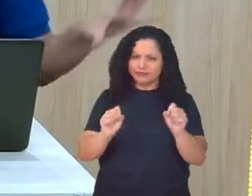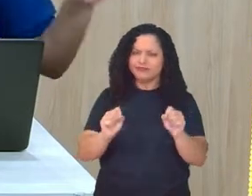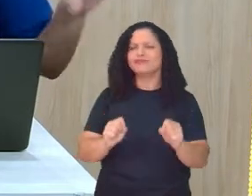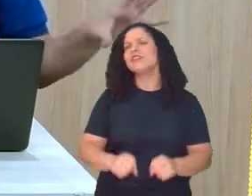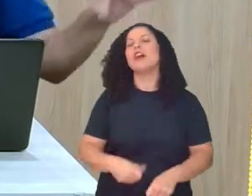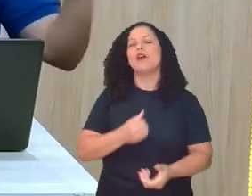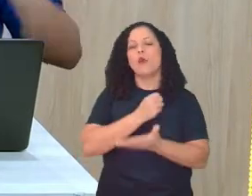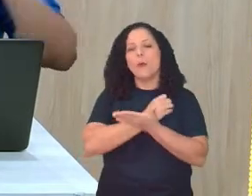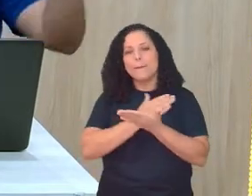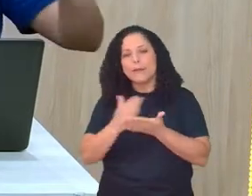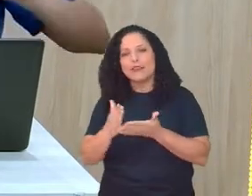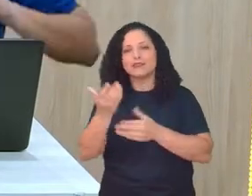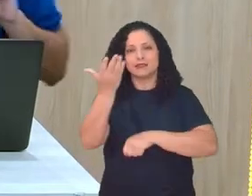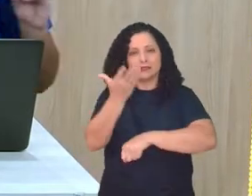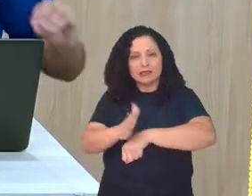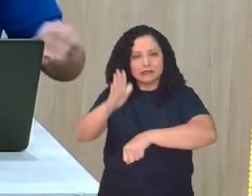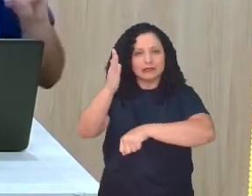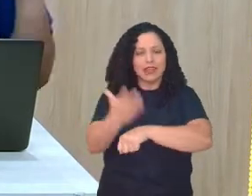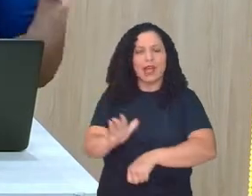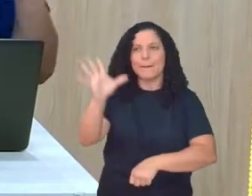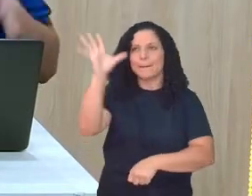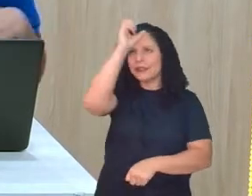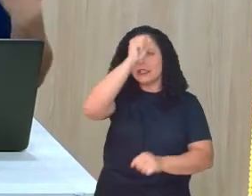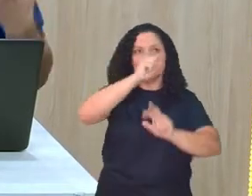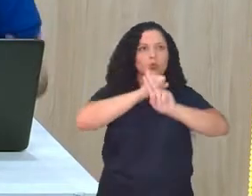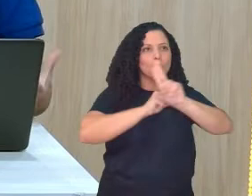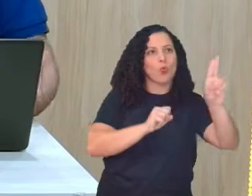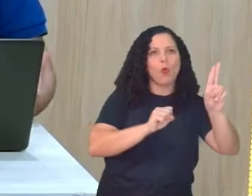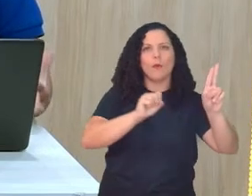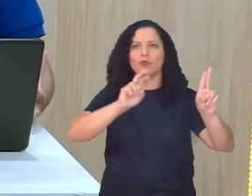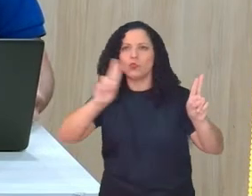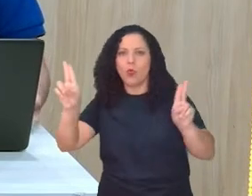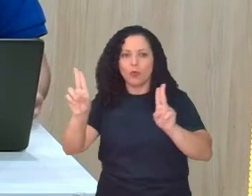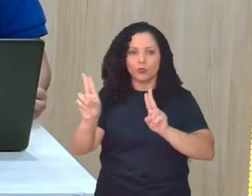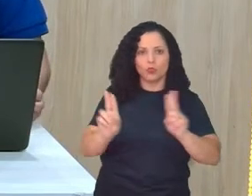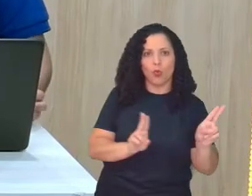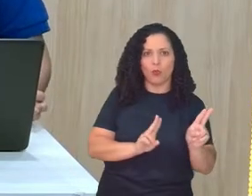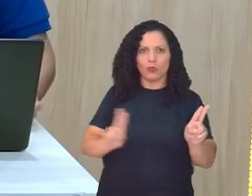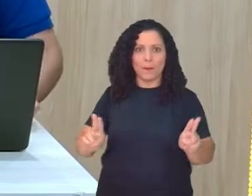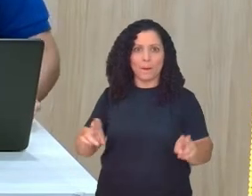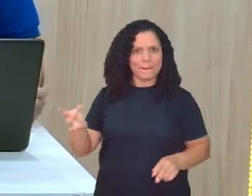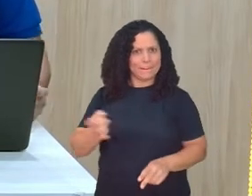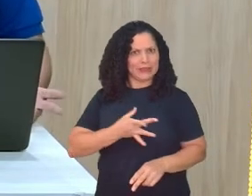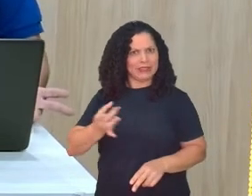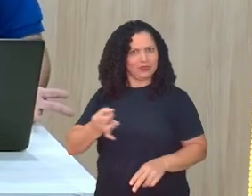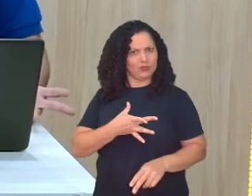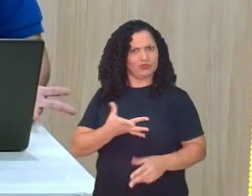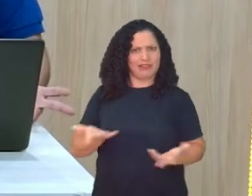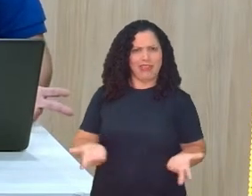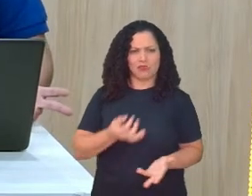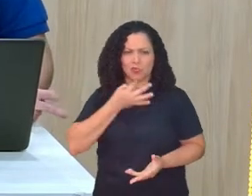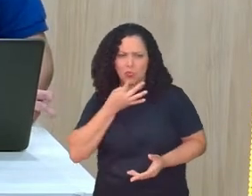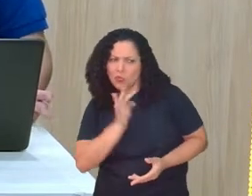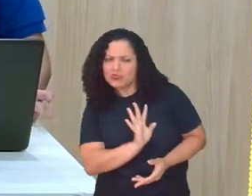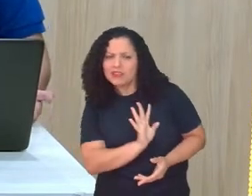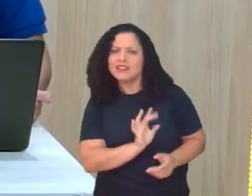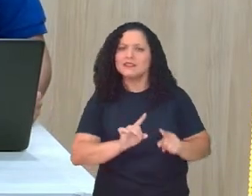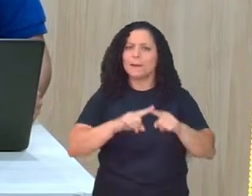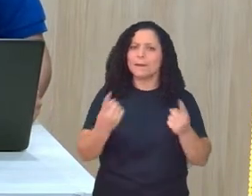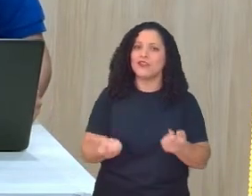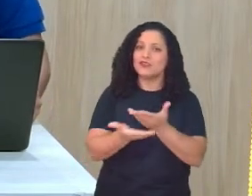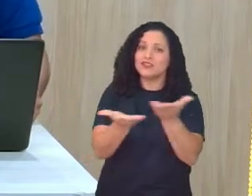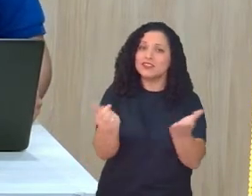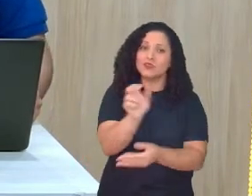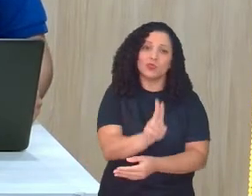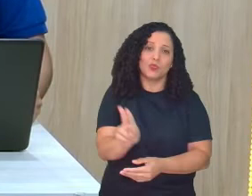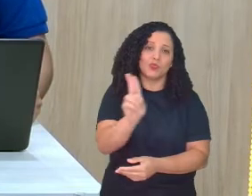a gente começa a aprender os nomes. Isso E aí os mesmo. nomes parecem que dão muito medo, né? Porque parece o completo desconhecido. Mas vocês usam